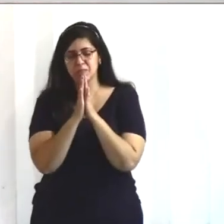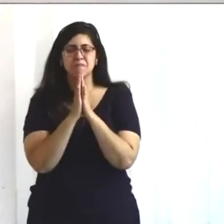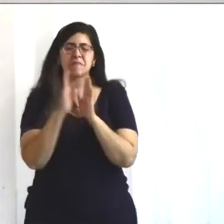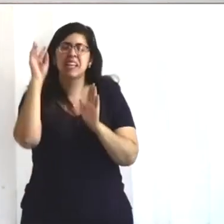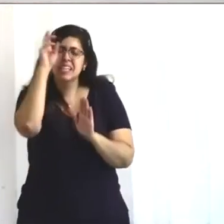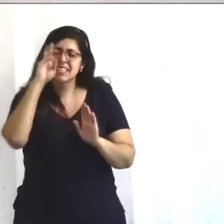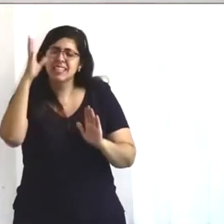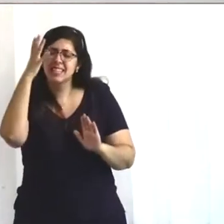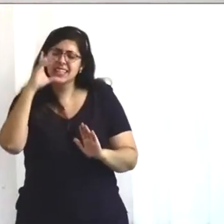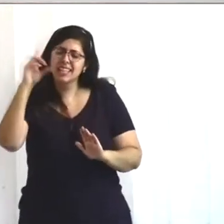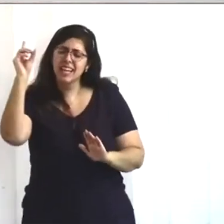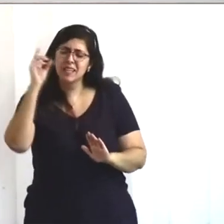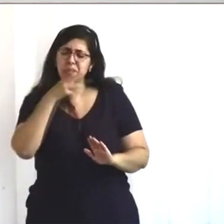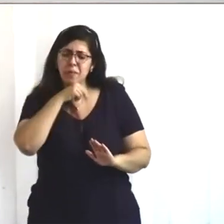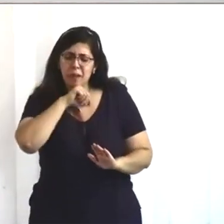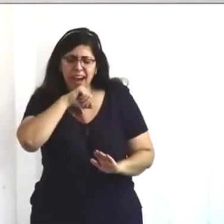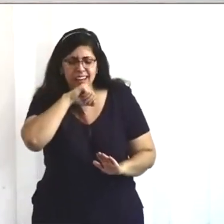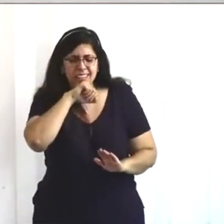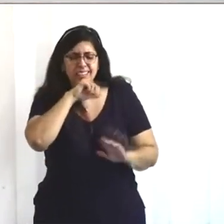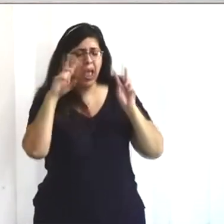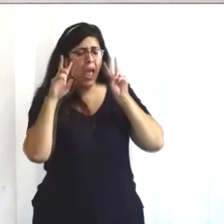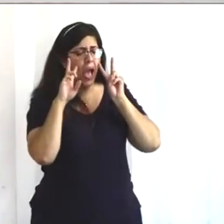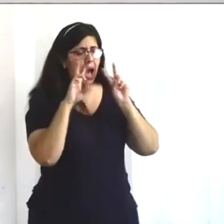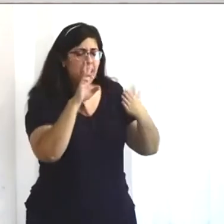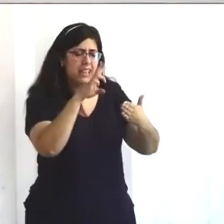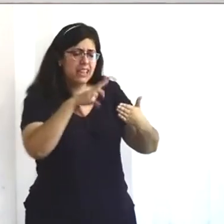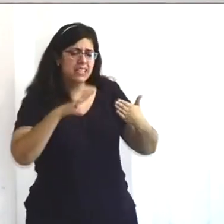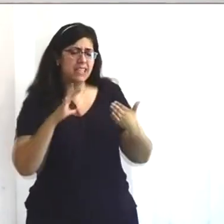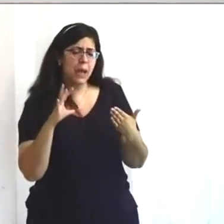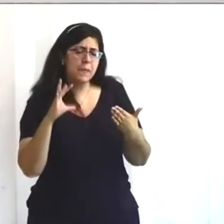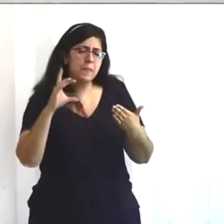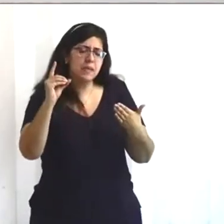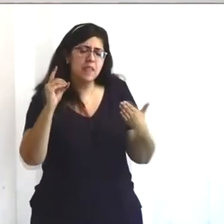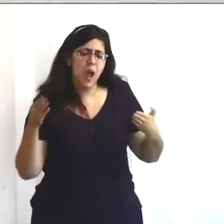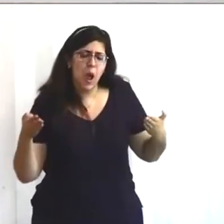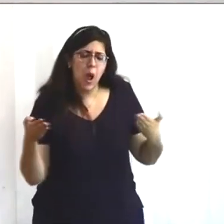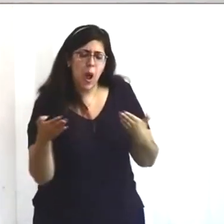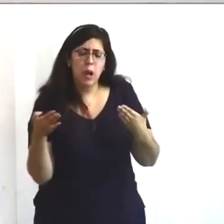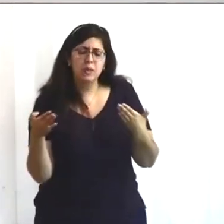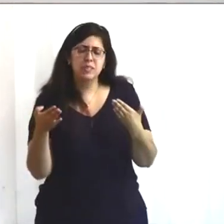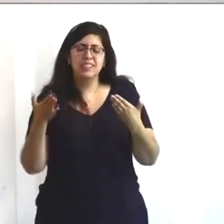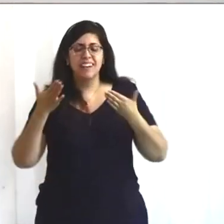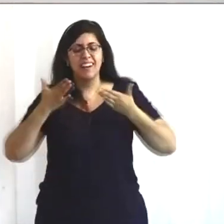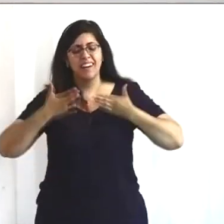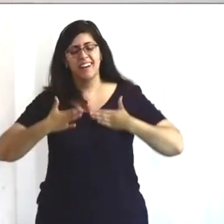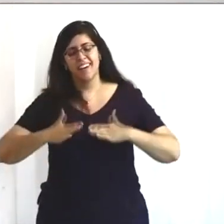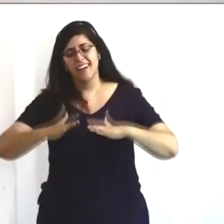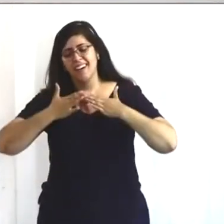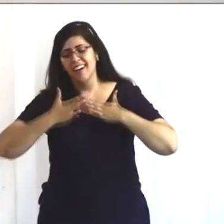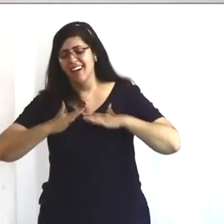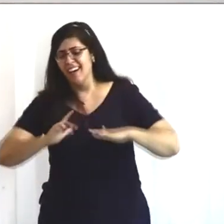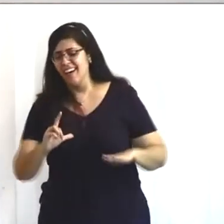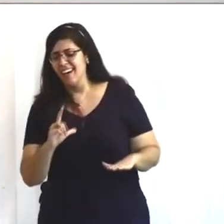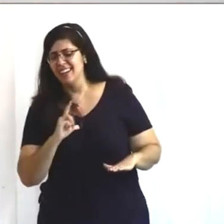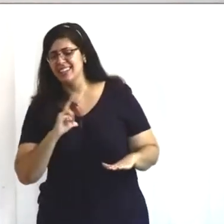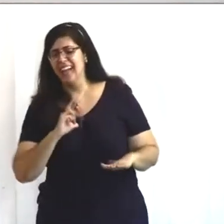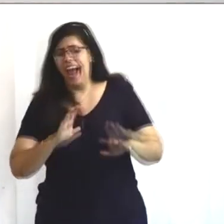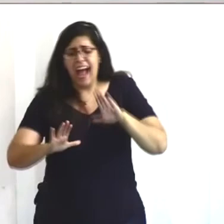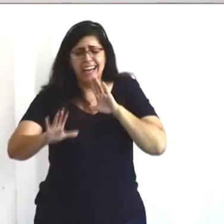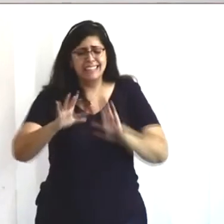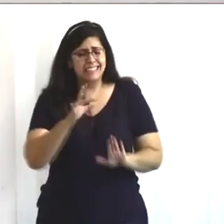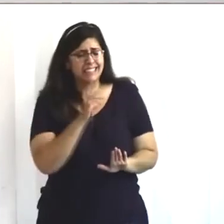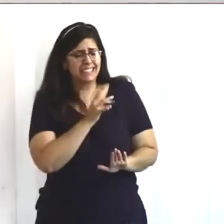livre-arbítrio, pedem mal. Ao esperarem ou pensarem que têm, erram contra a soberania absoluta do Espírito